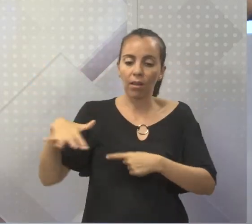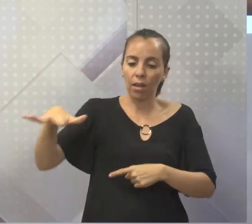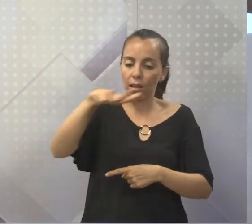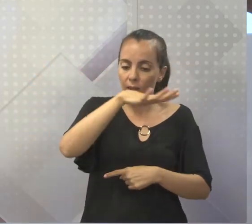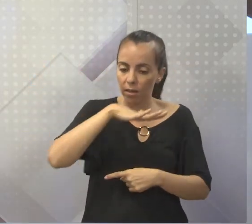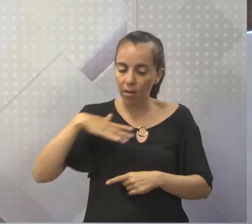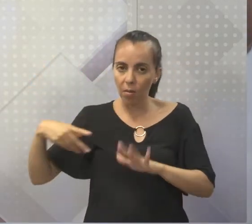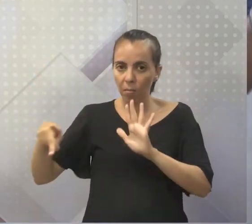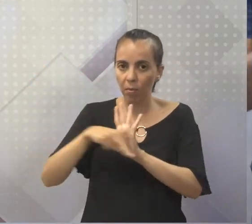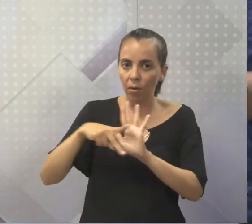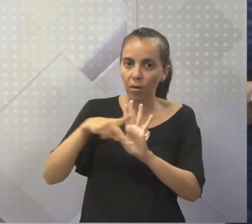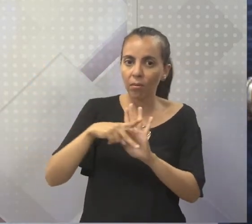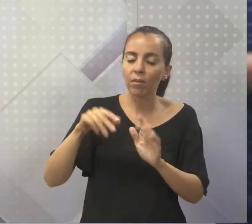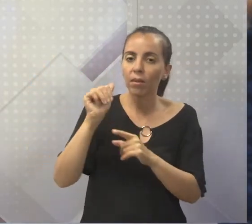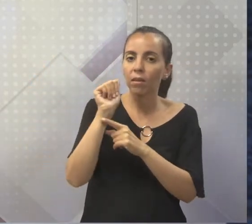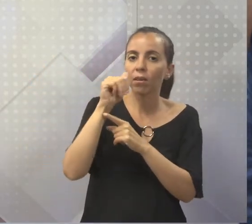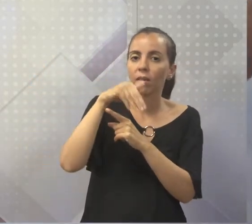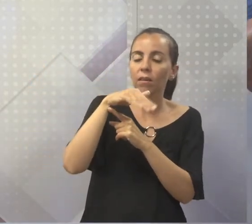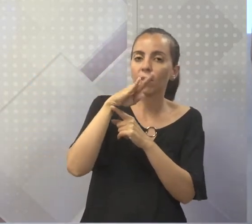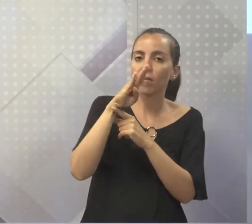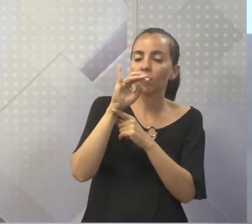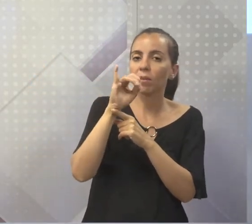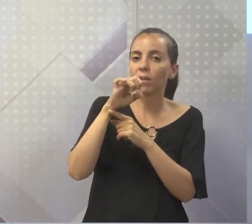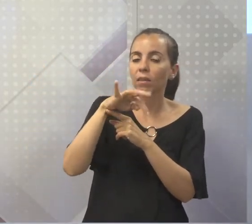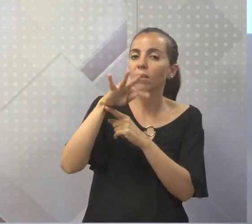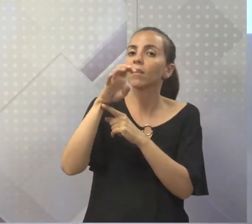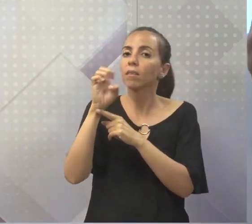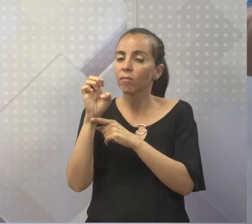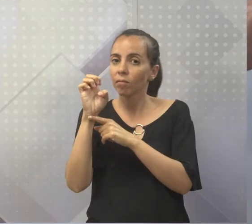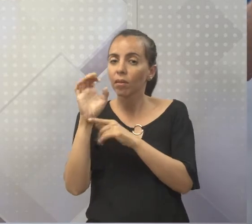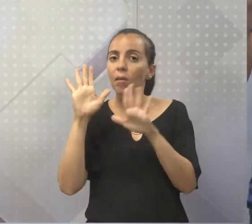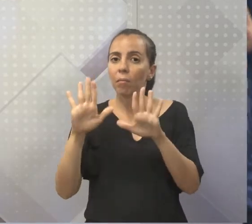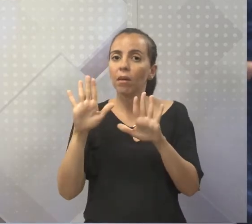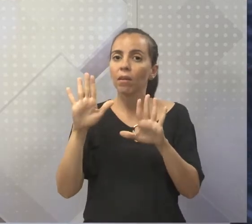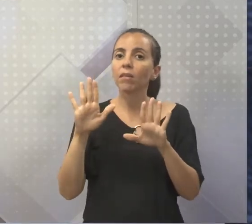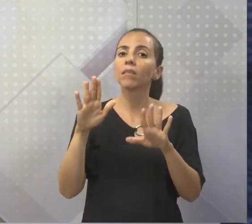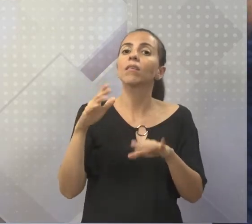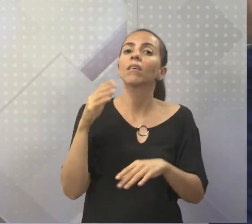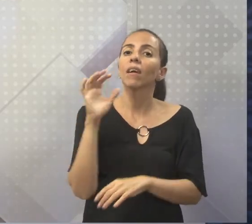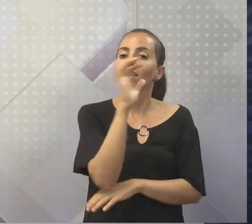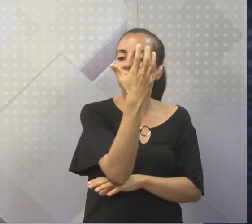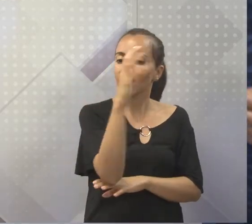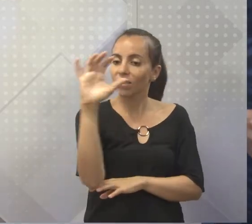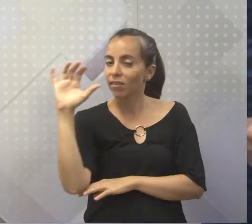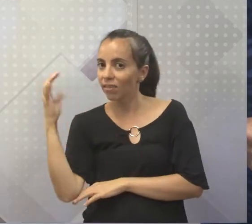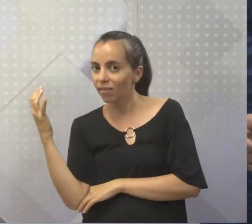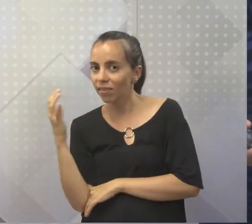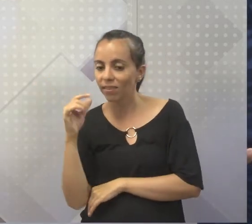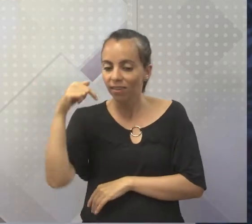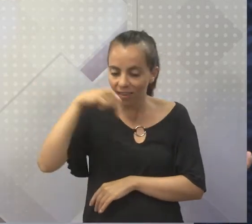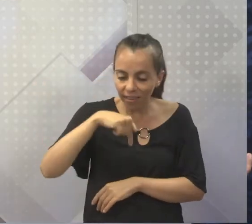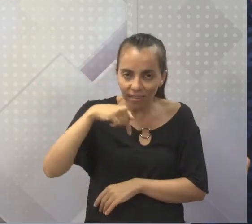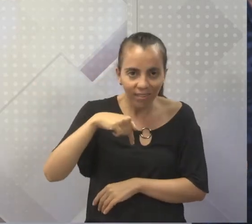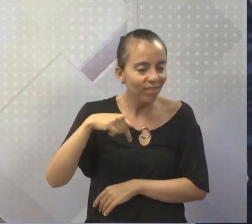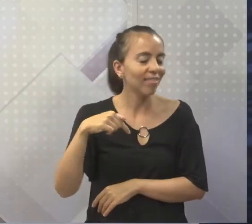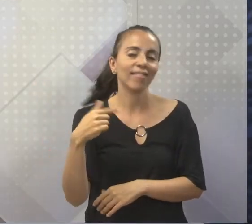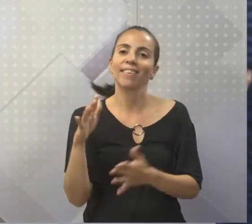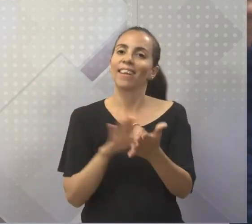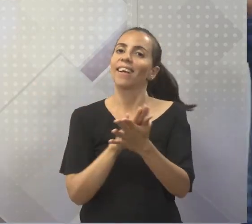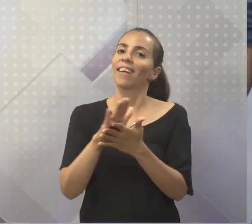todo um complexo Onde nós estamos seria o meio ambiente EA natureza natureza que não